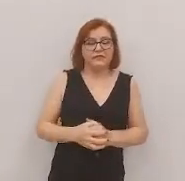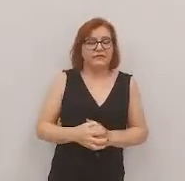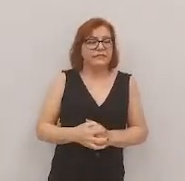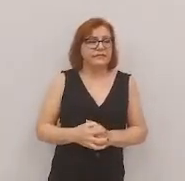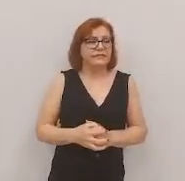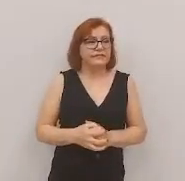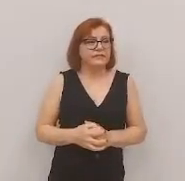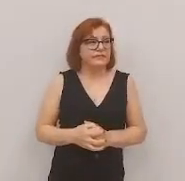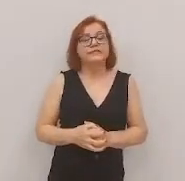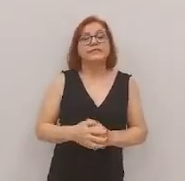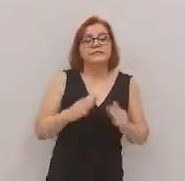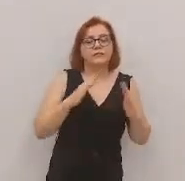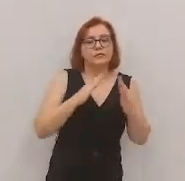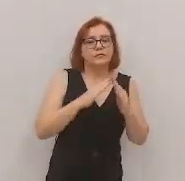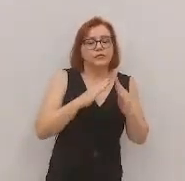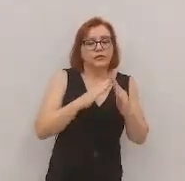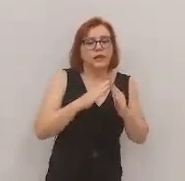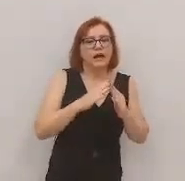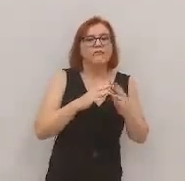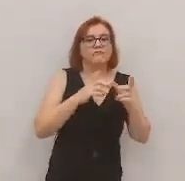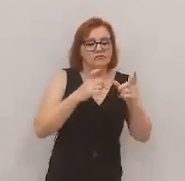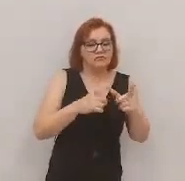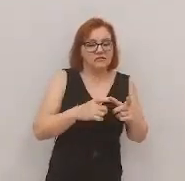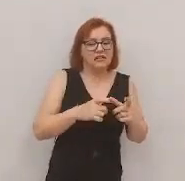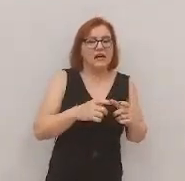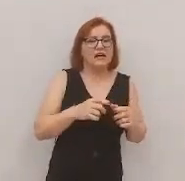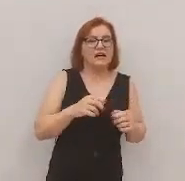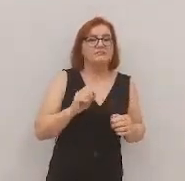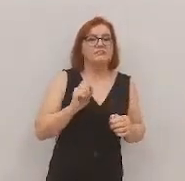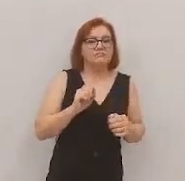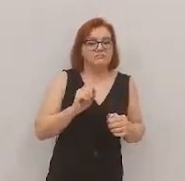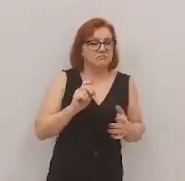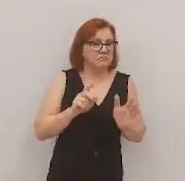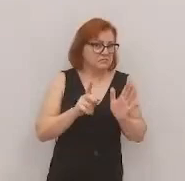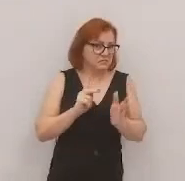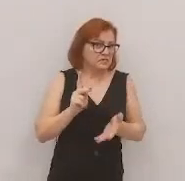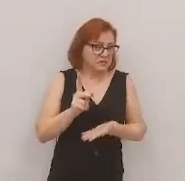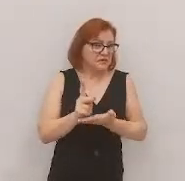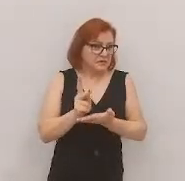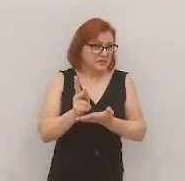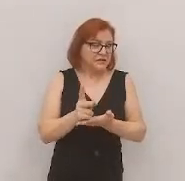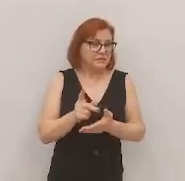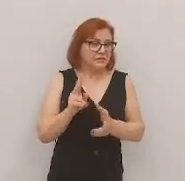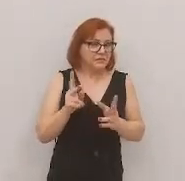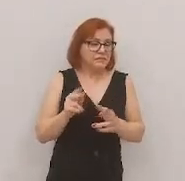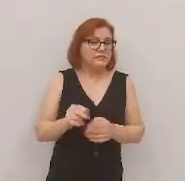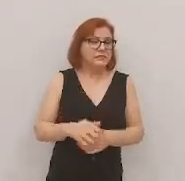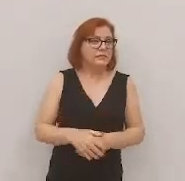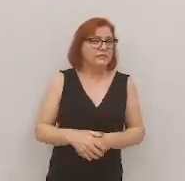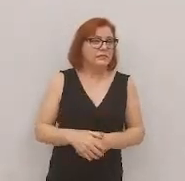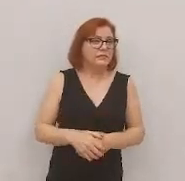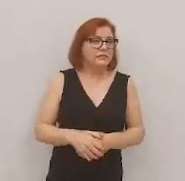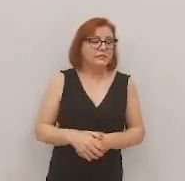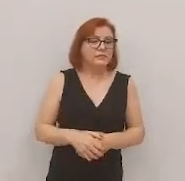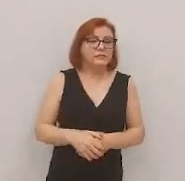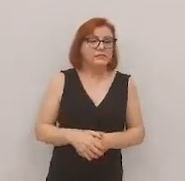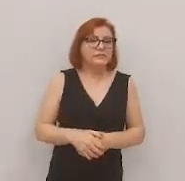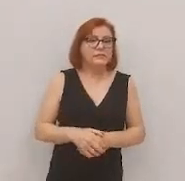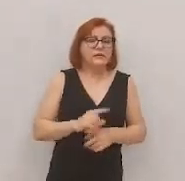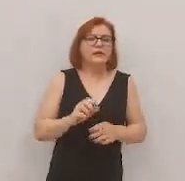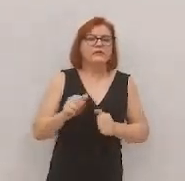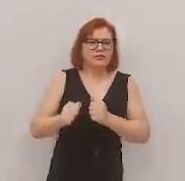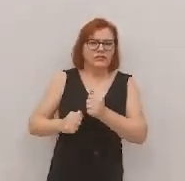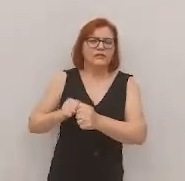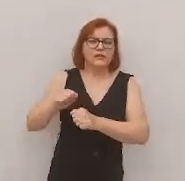Eu morava ali onde eu moro mesmo, né? E para lá da linha não tinha mais nada, e o